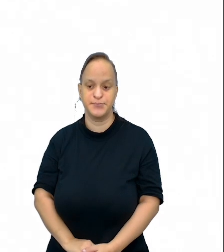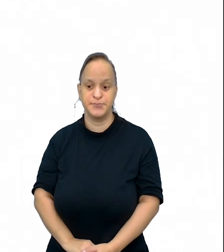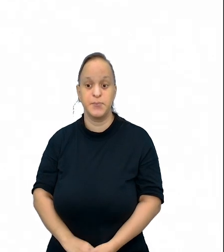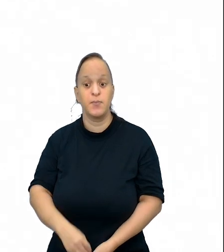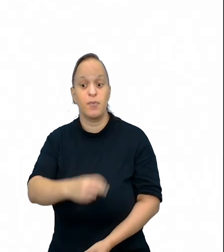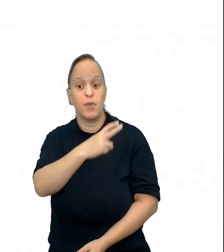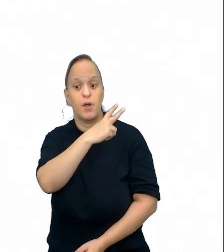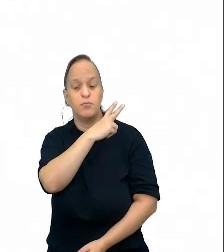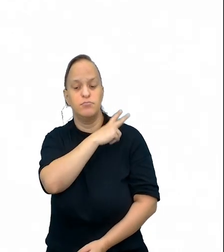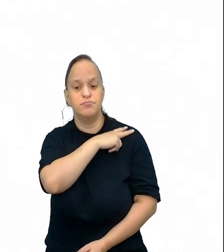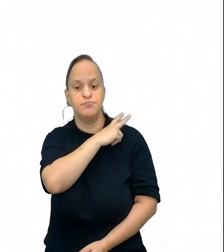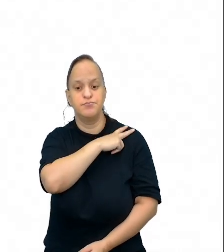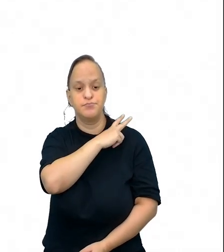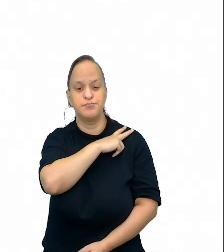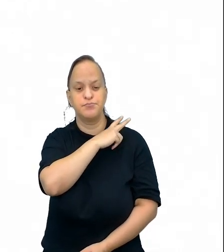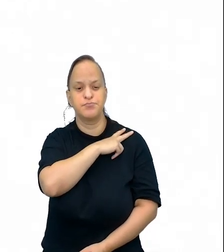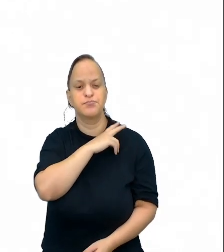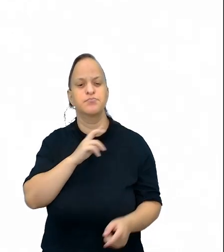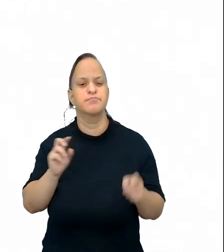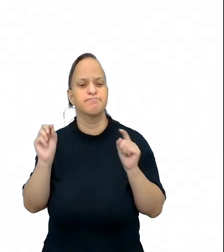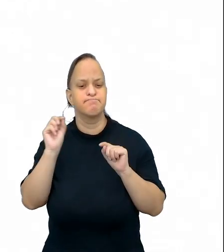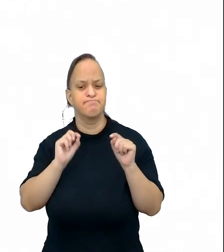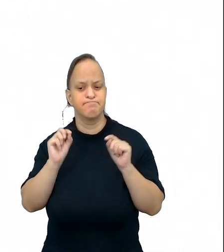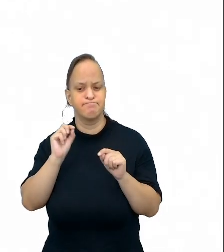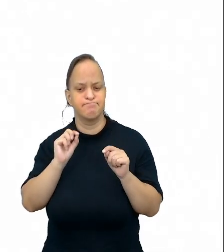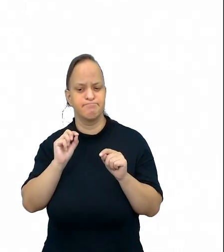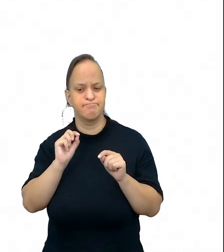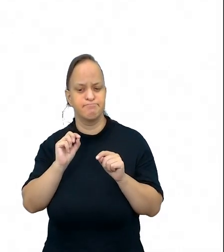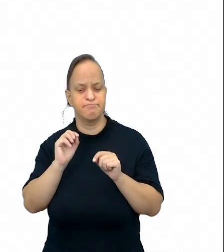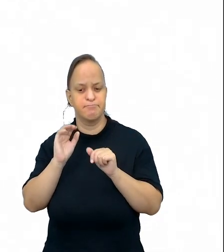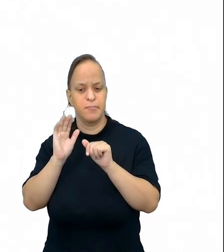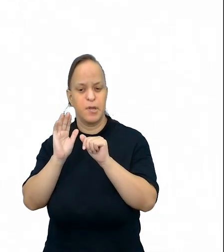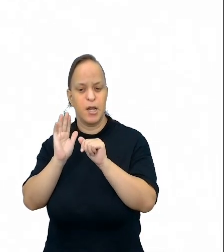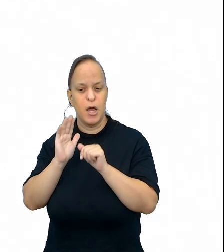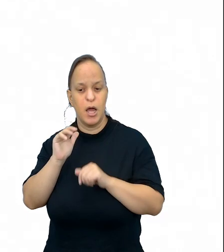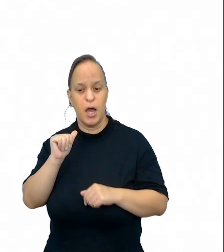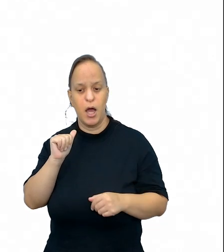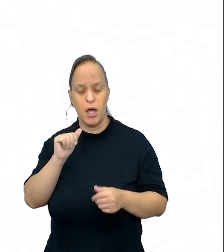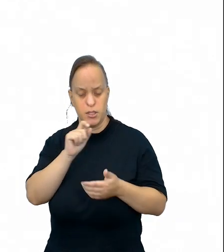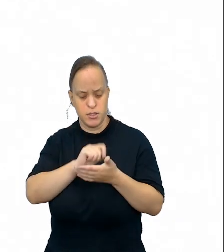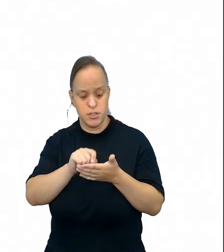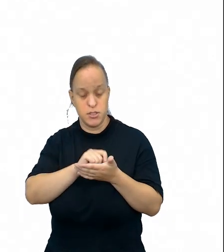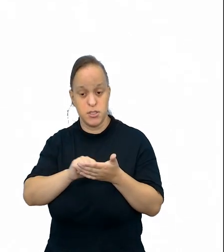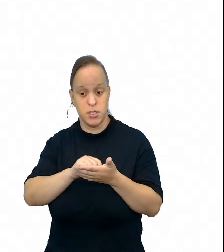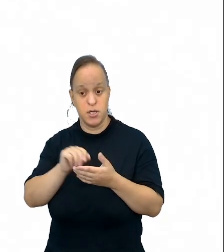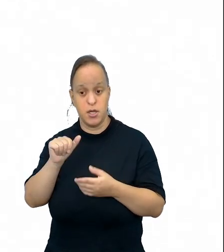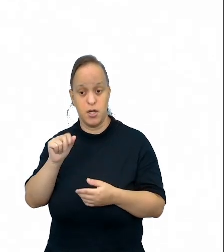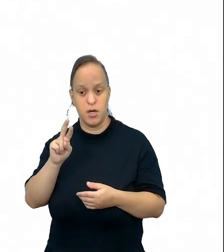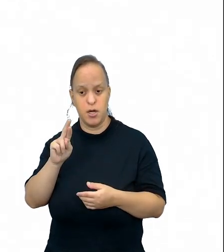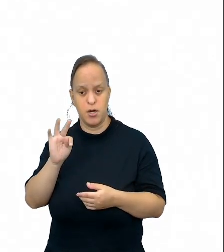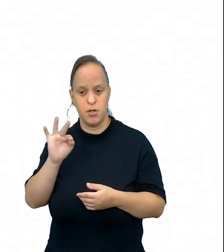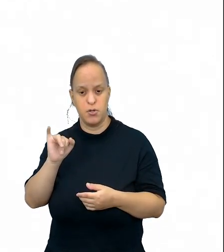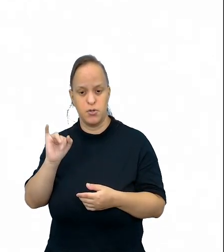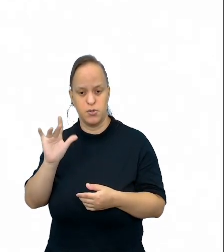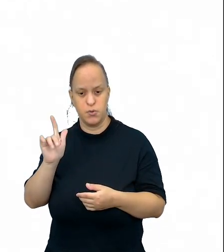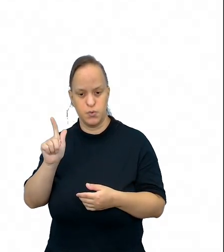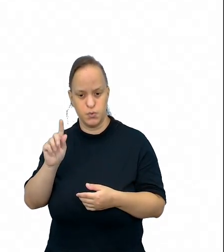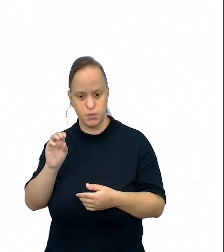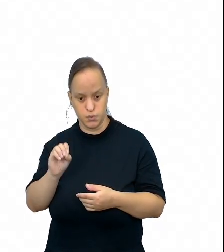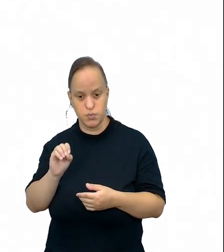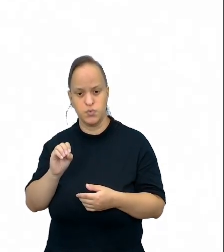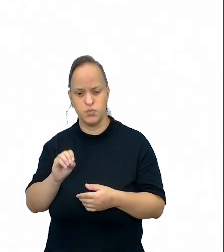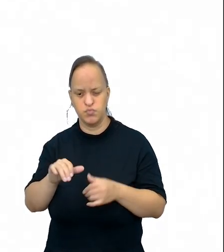Na segunda série, é relacionar em artigos de opinião e anúncios publicitários opiniões, temas, assuntos,